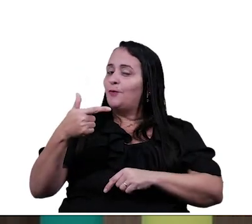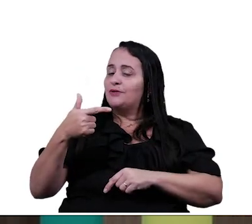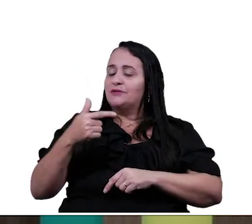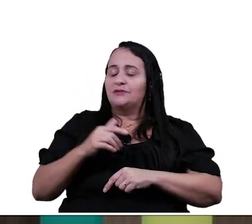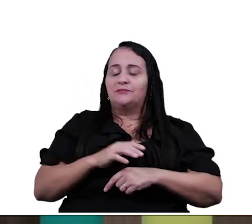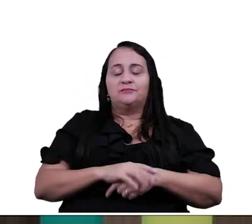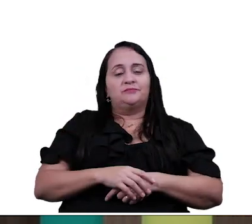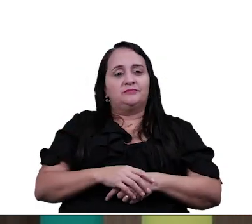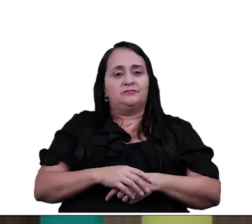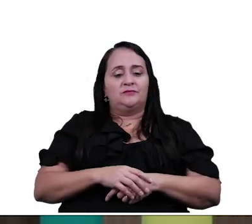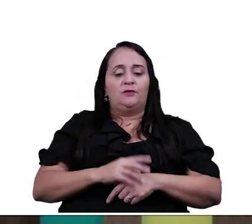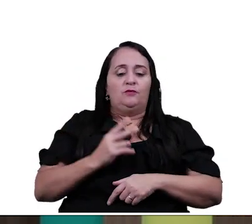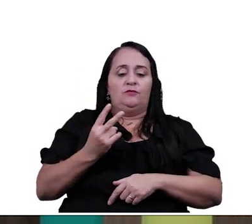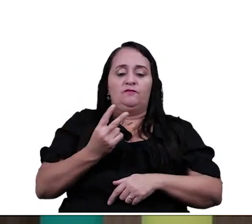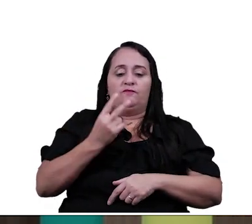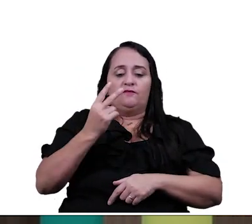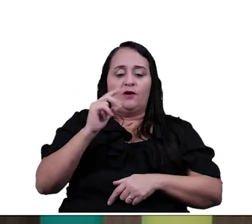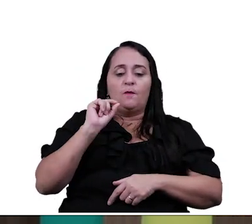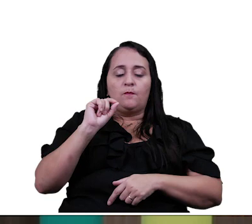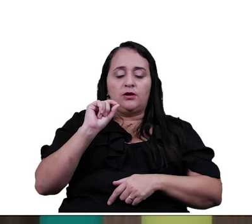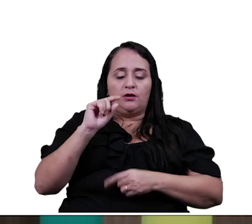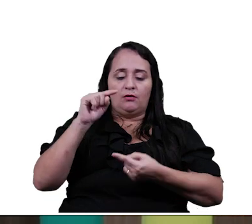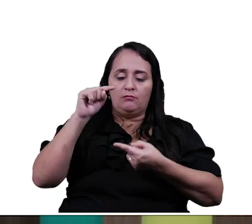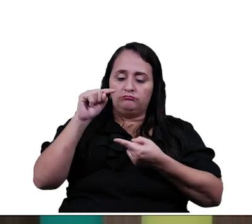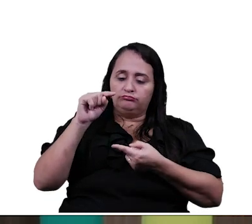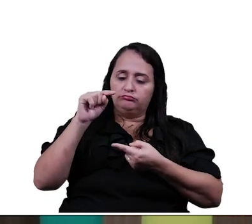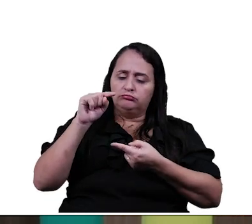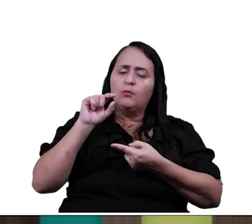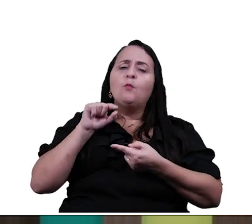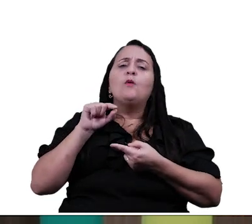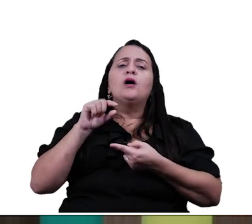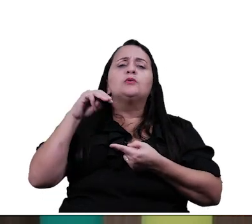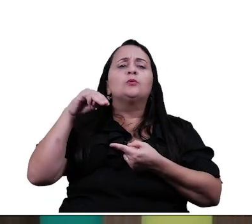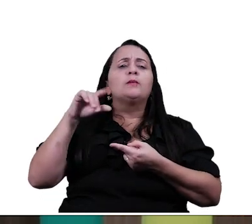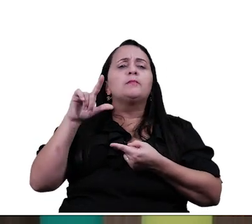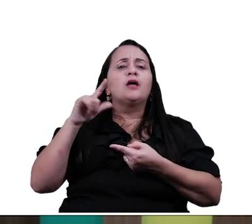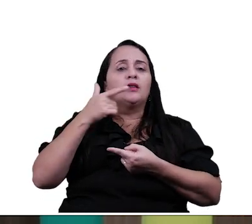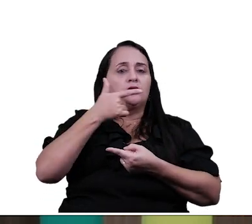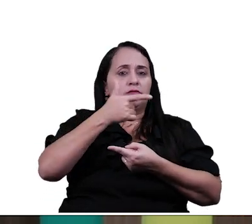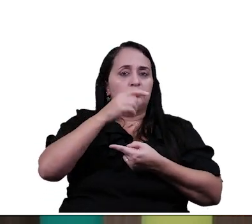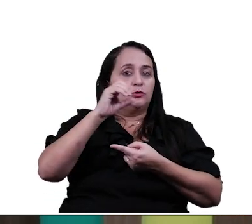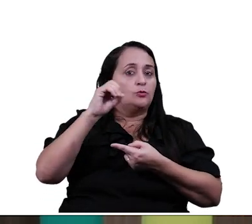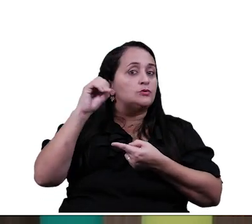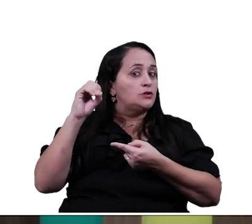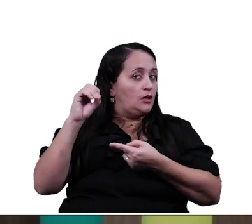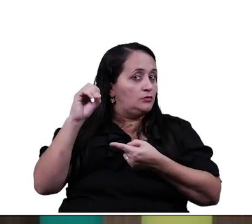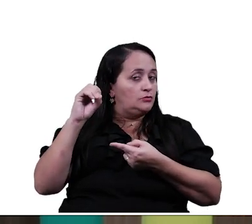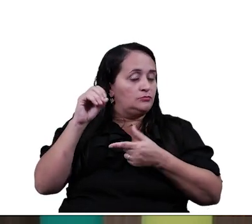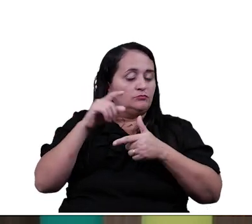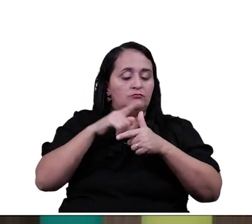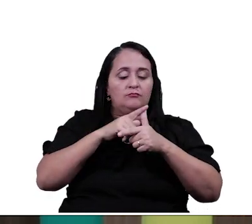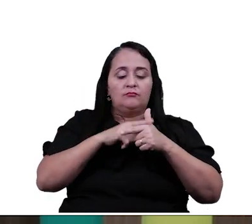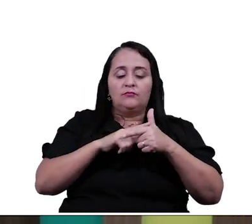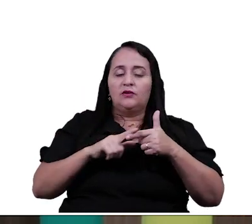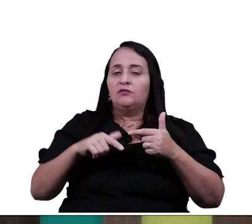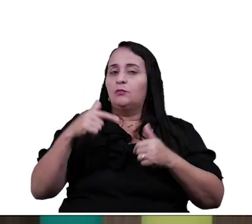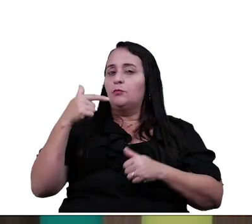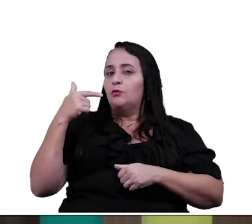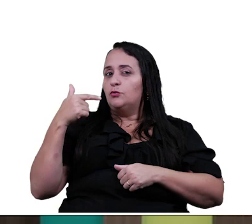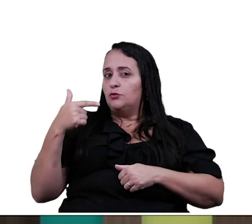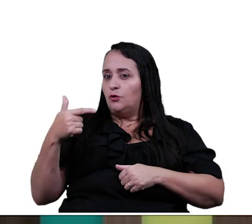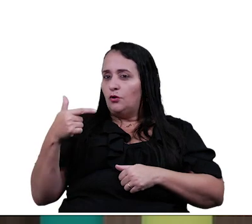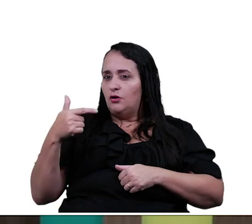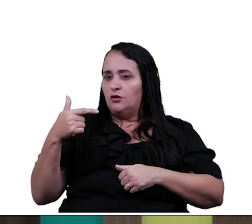200 ml, e dividir por 2. Então, já sabemos que 200 dividido por